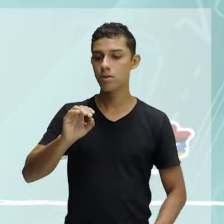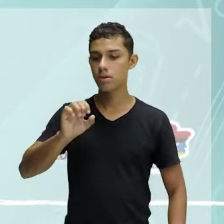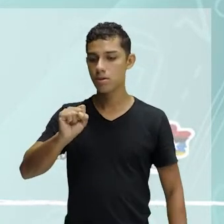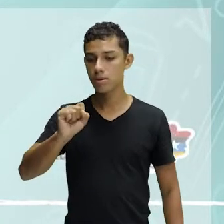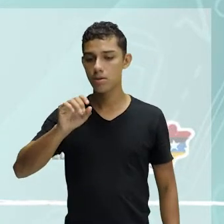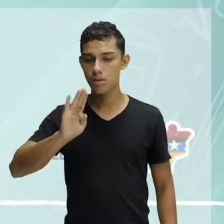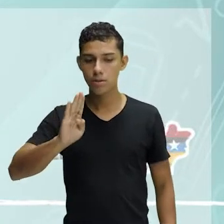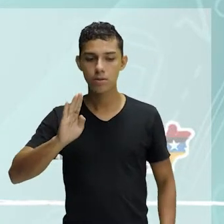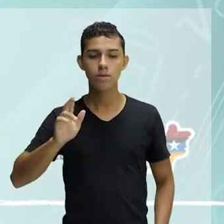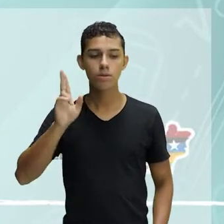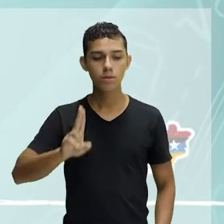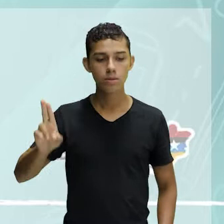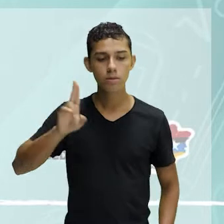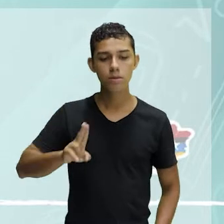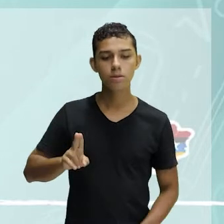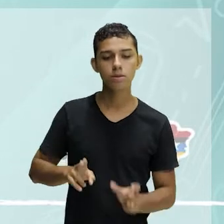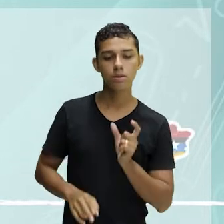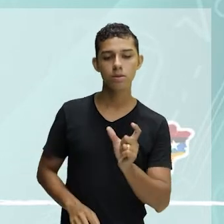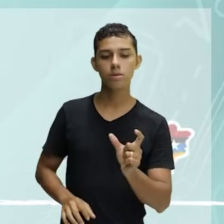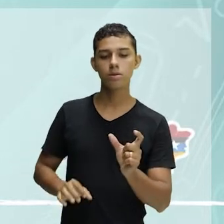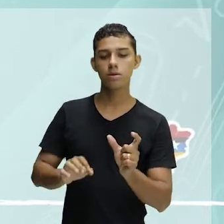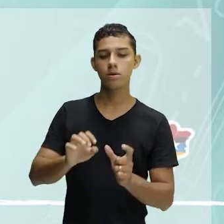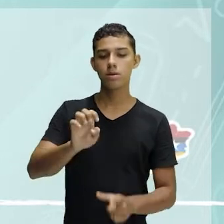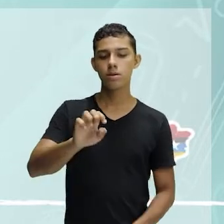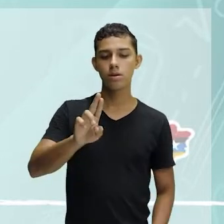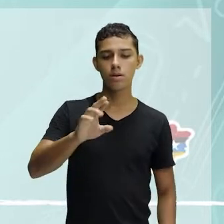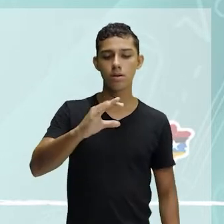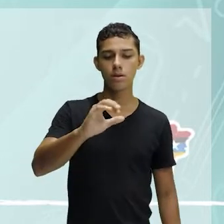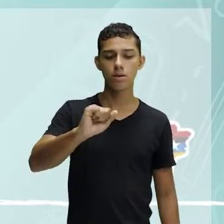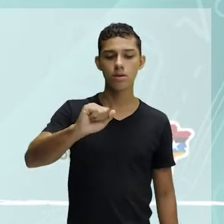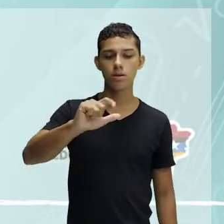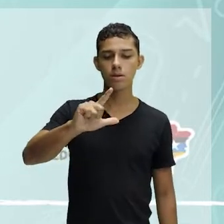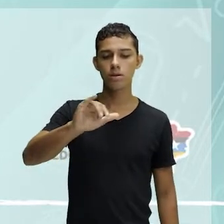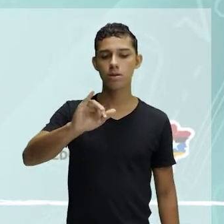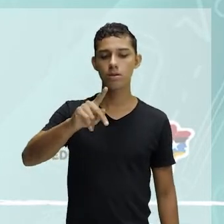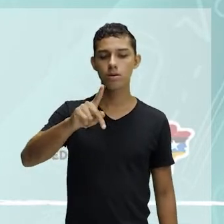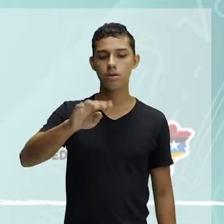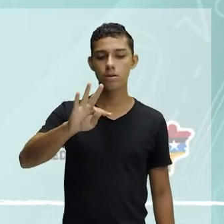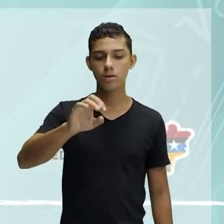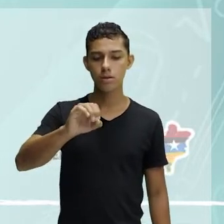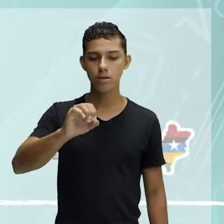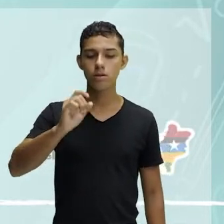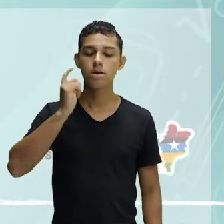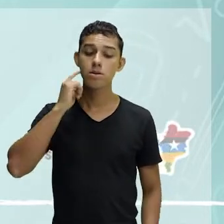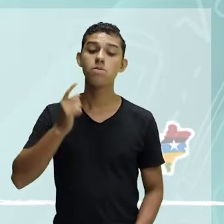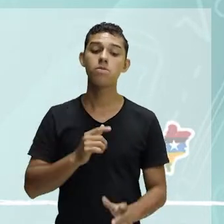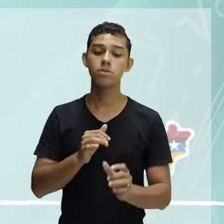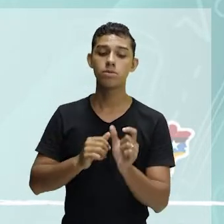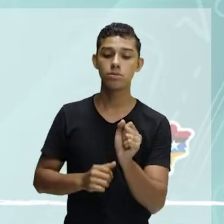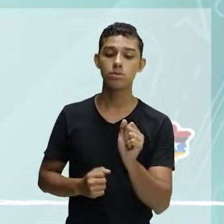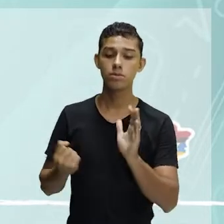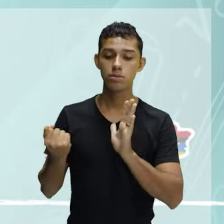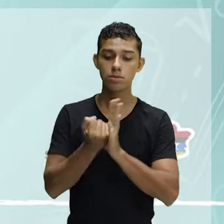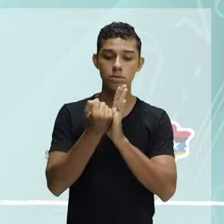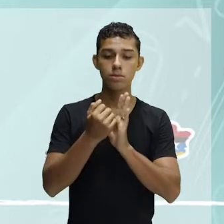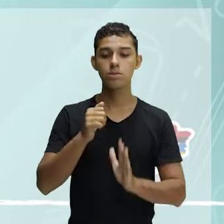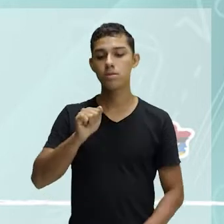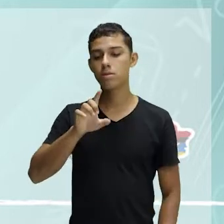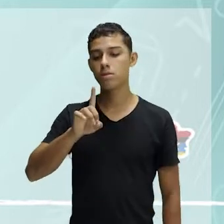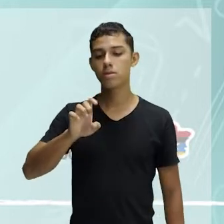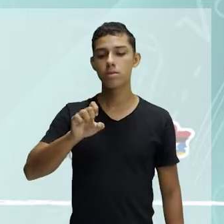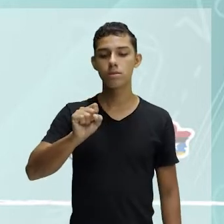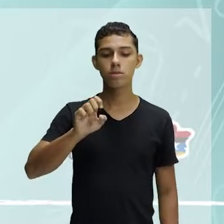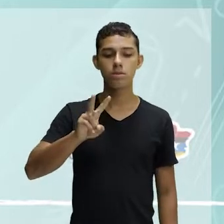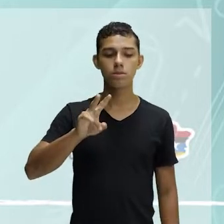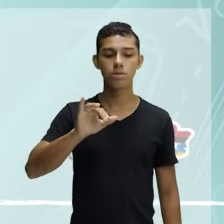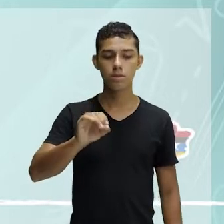utilizam-se partículas de eucalipto e pinos aglutinadas por um adesivo fenólico.